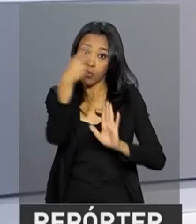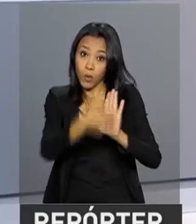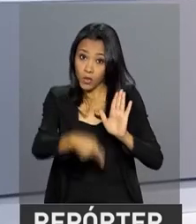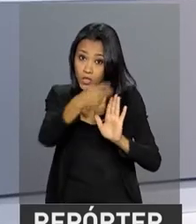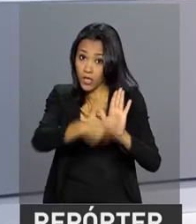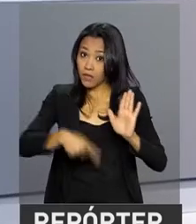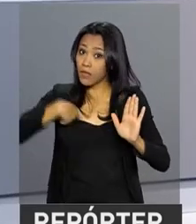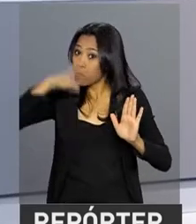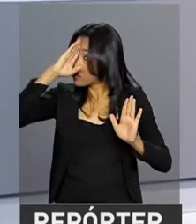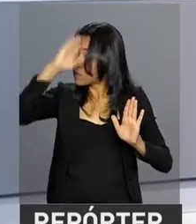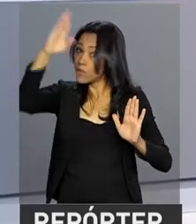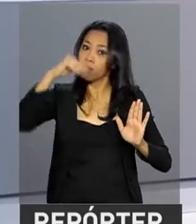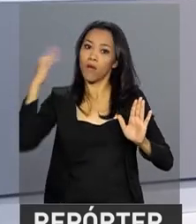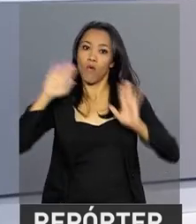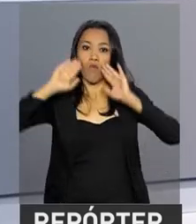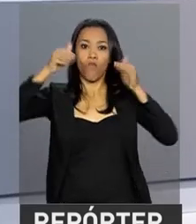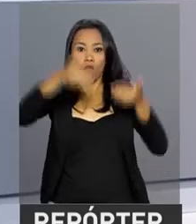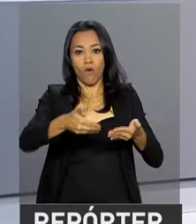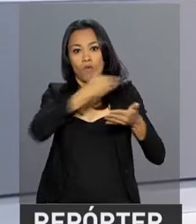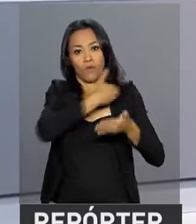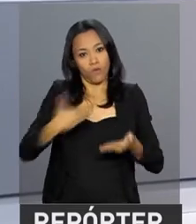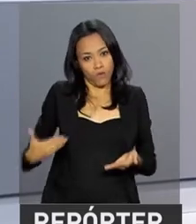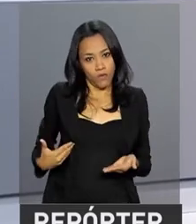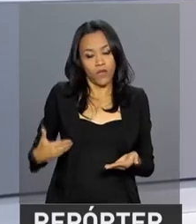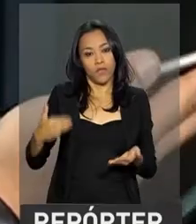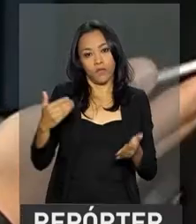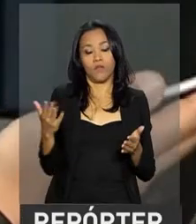para o governo federal em 2018